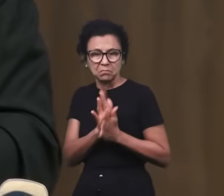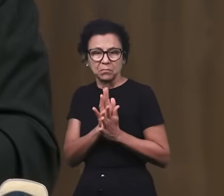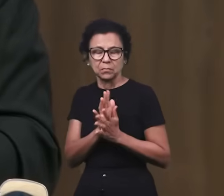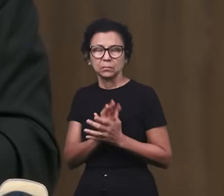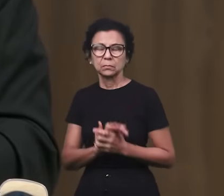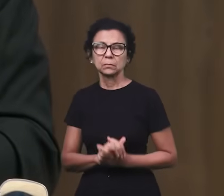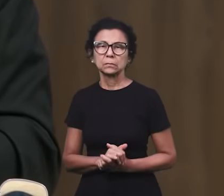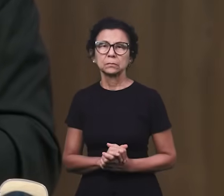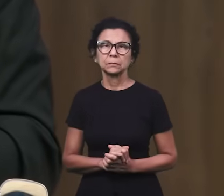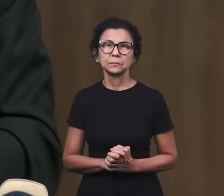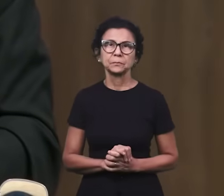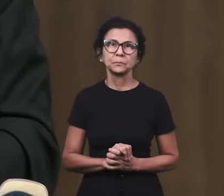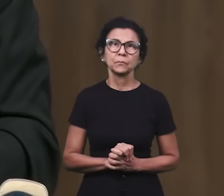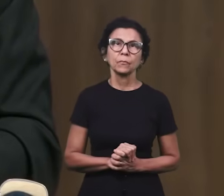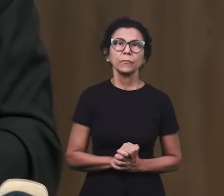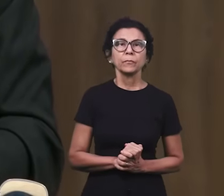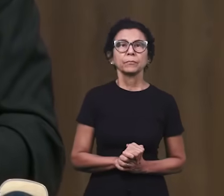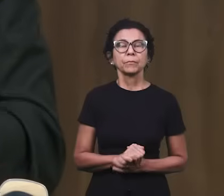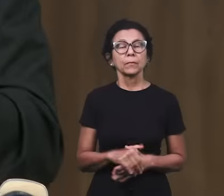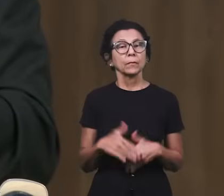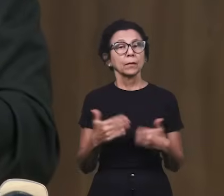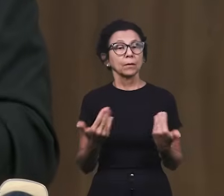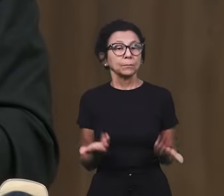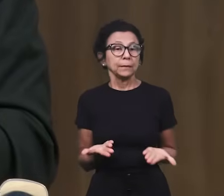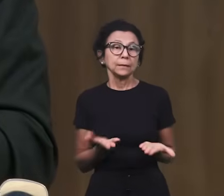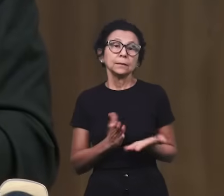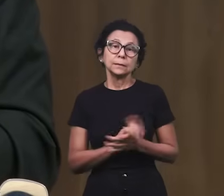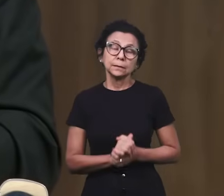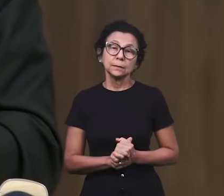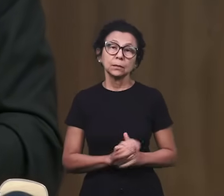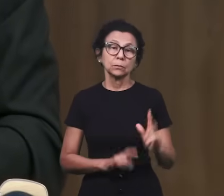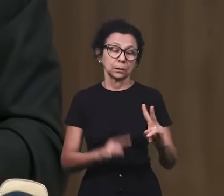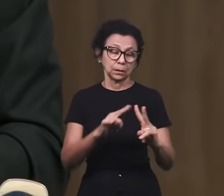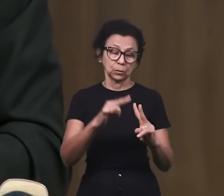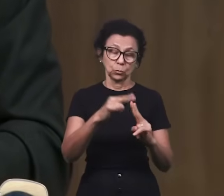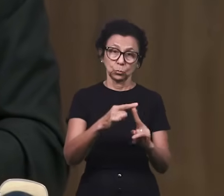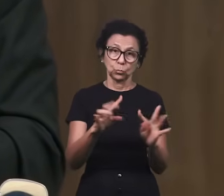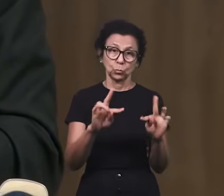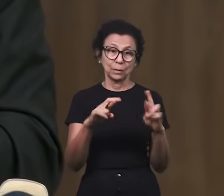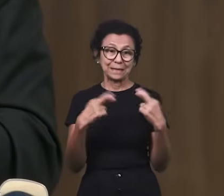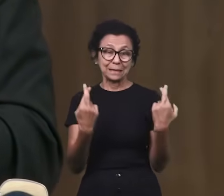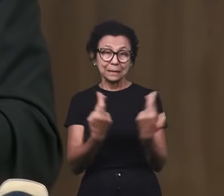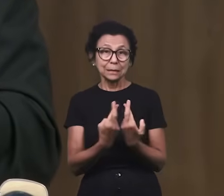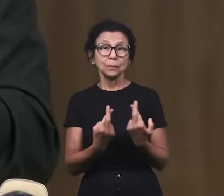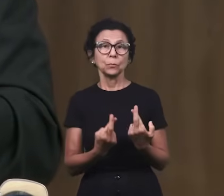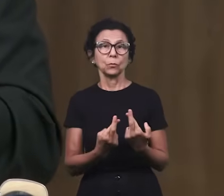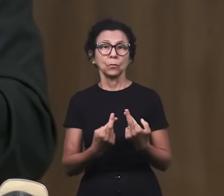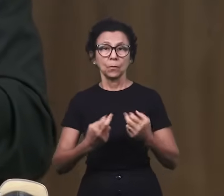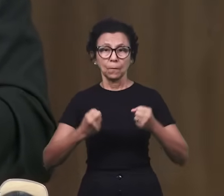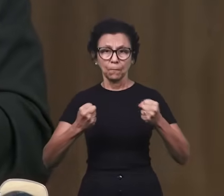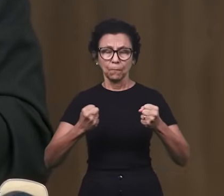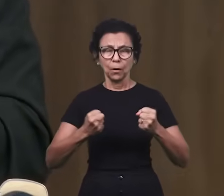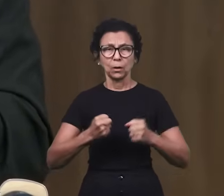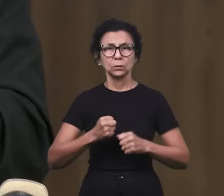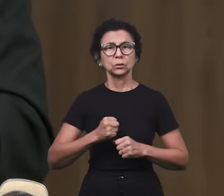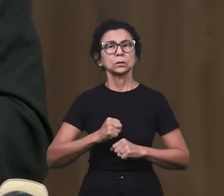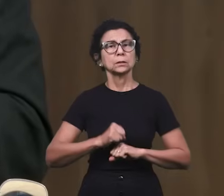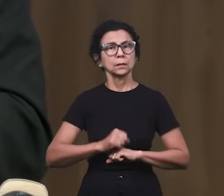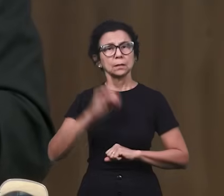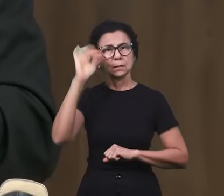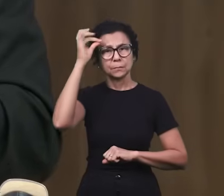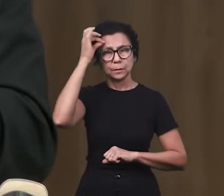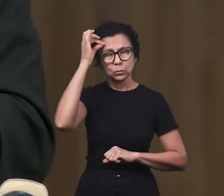Então, onde é que o adversário era vencido? Na tribo de Dan, na retaguarda, naqueles que têm função no sentido espiritual